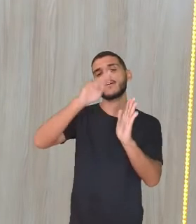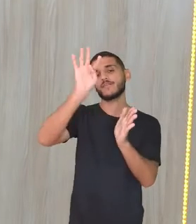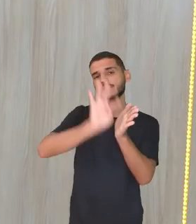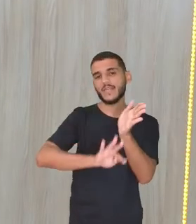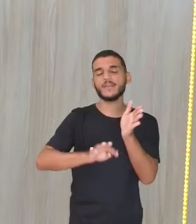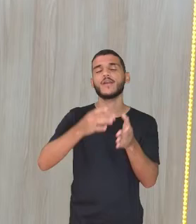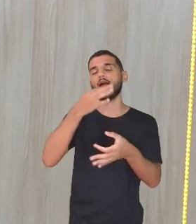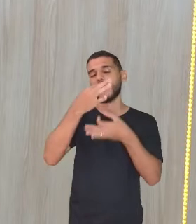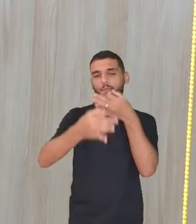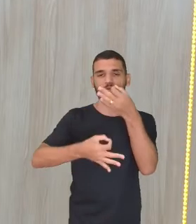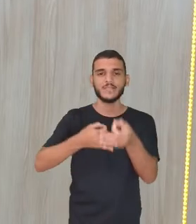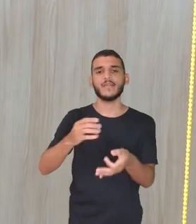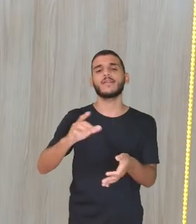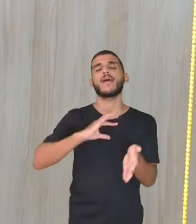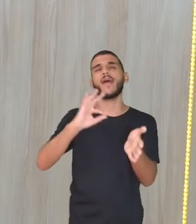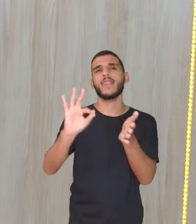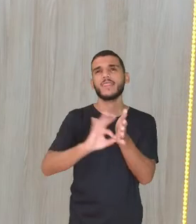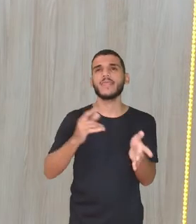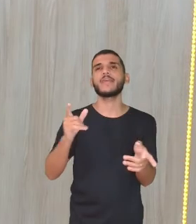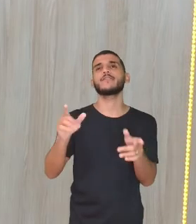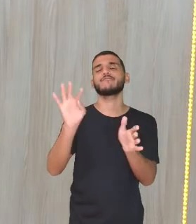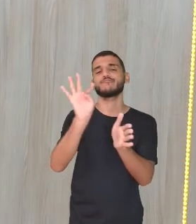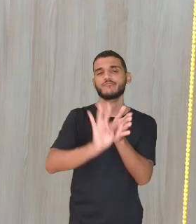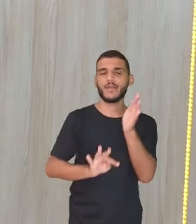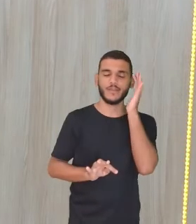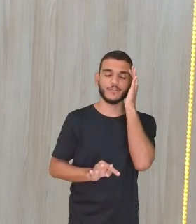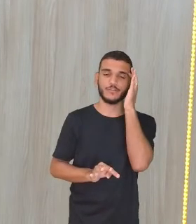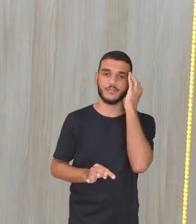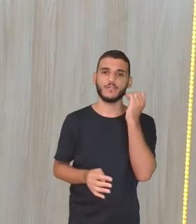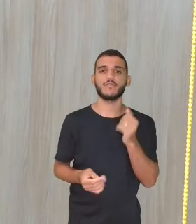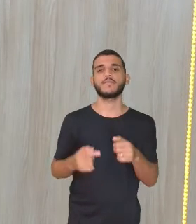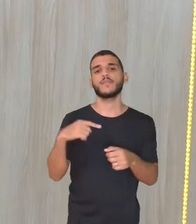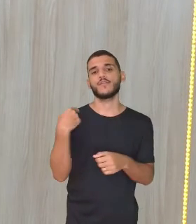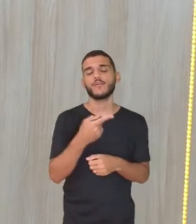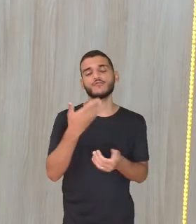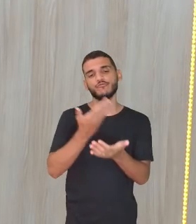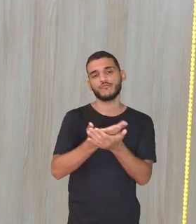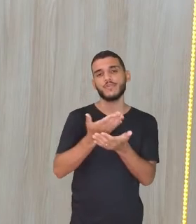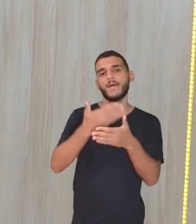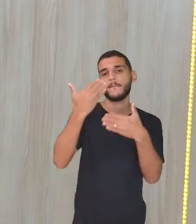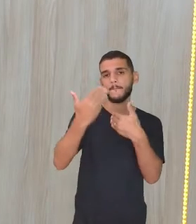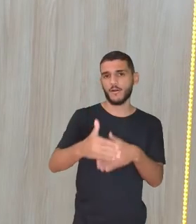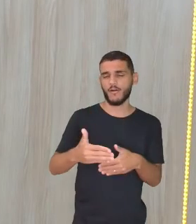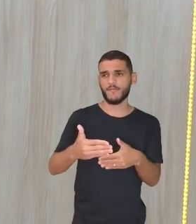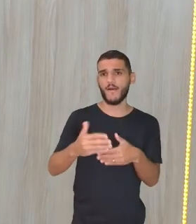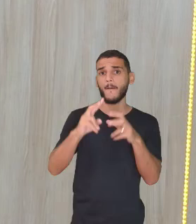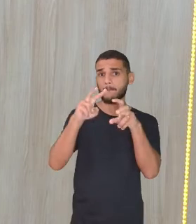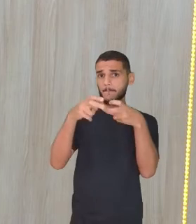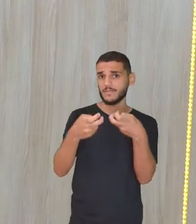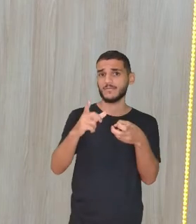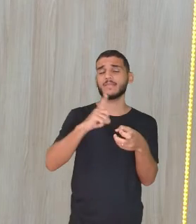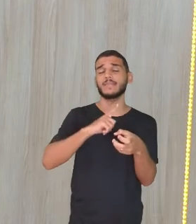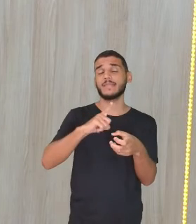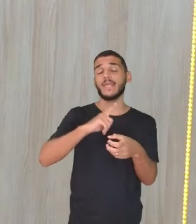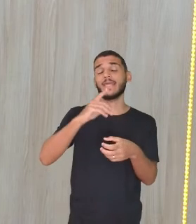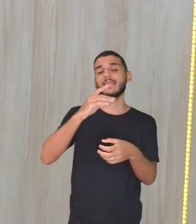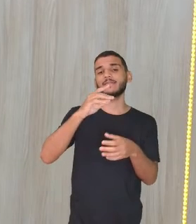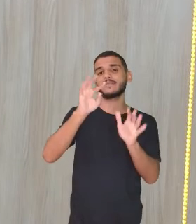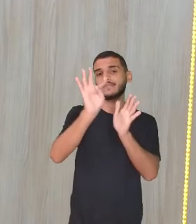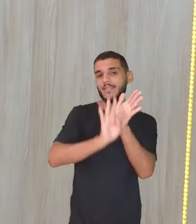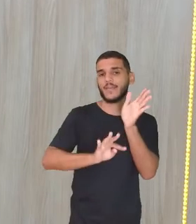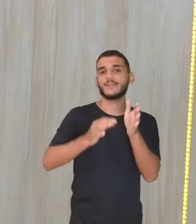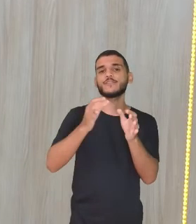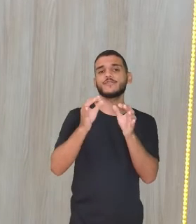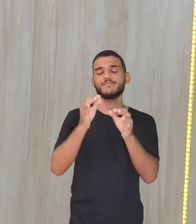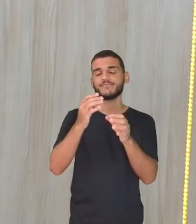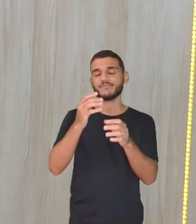dos artigos, além dos textos que a gente vê em provas, viu que tem muito texto nos vídeos,